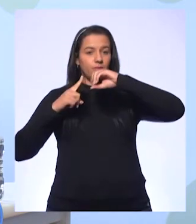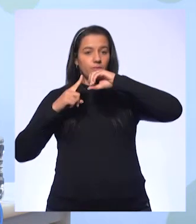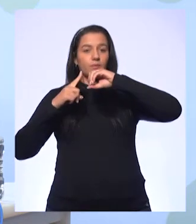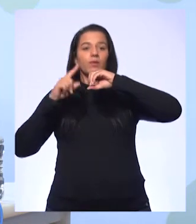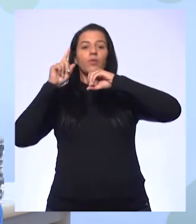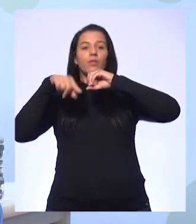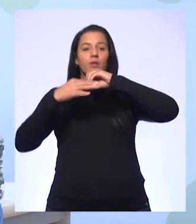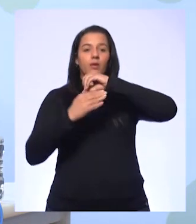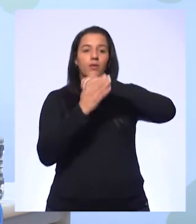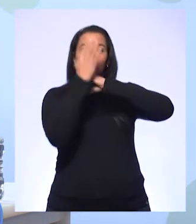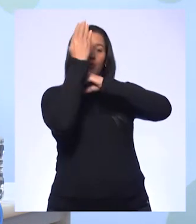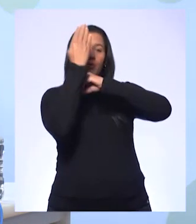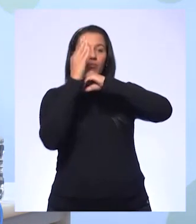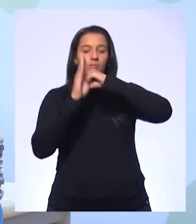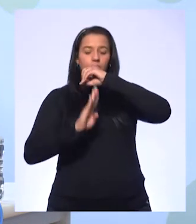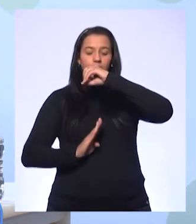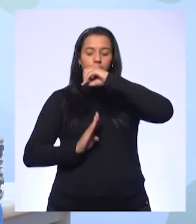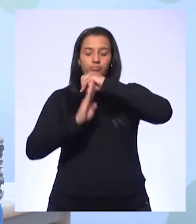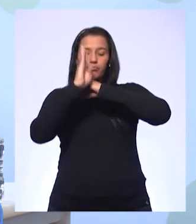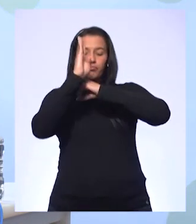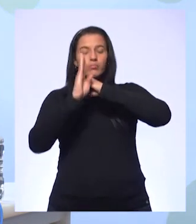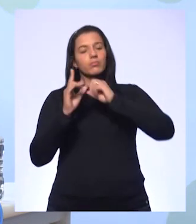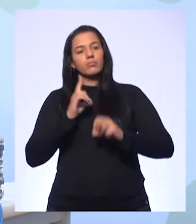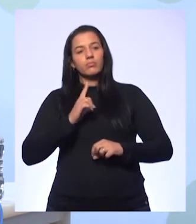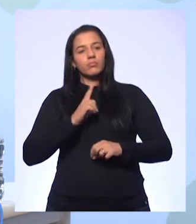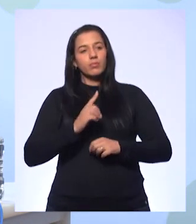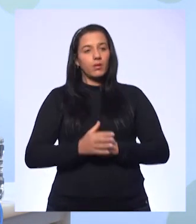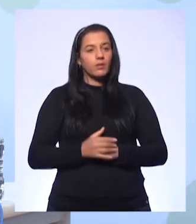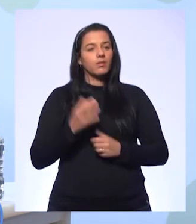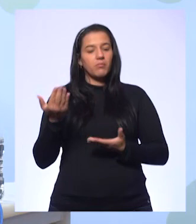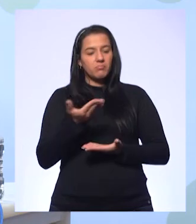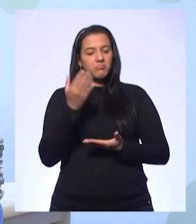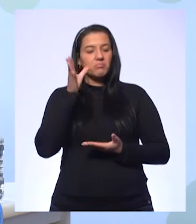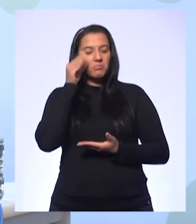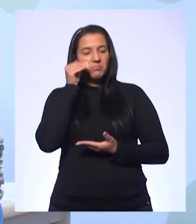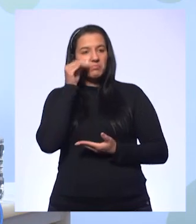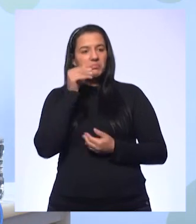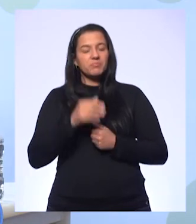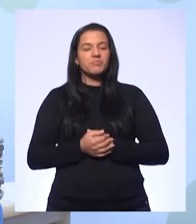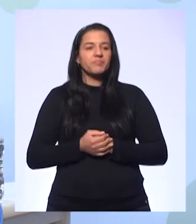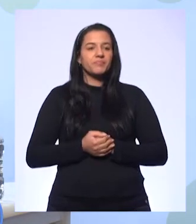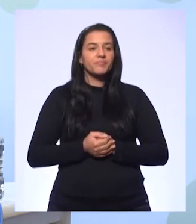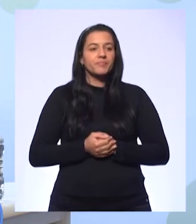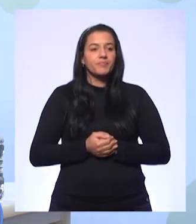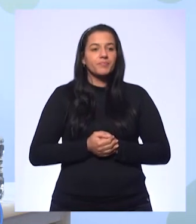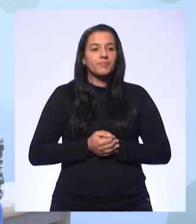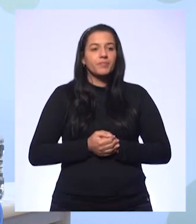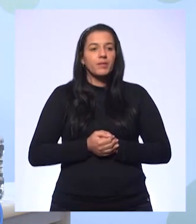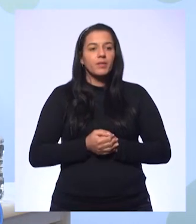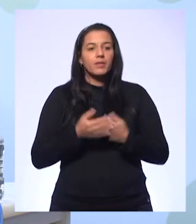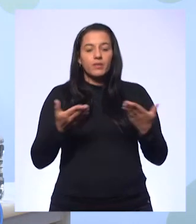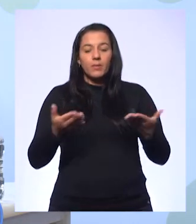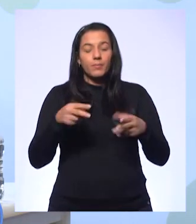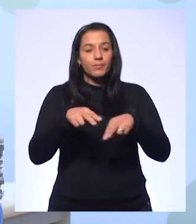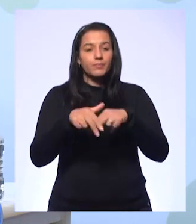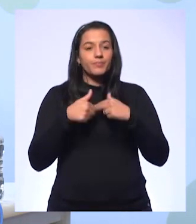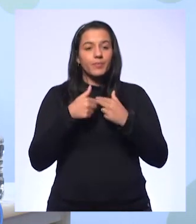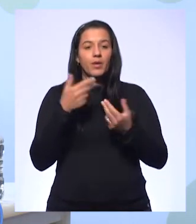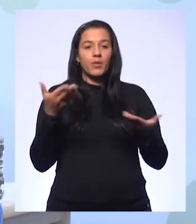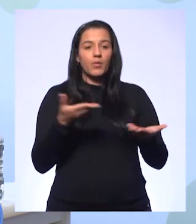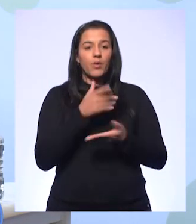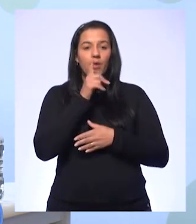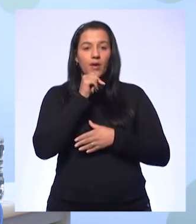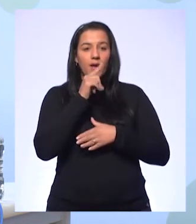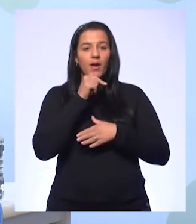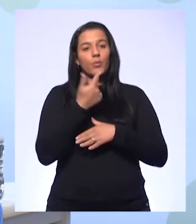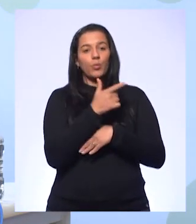isso. É um fato curioso aqui nessa questão aí do Rio Congo. Bom, aproveitando, estamos falando de água, vamos ver as cataratas aí,